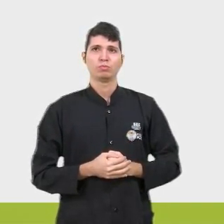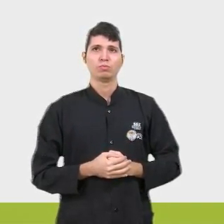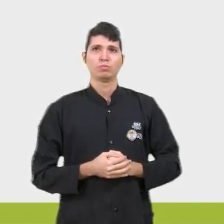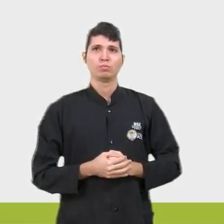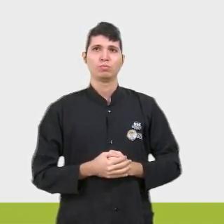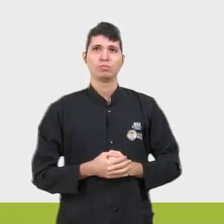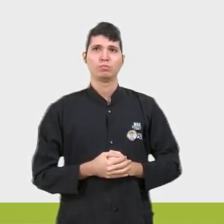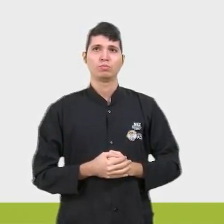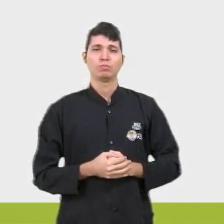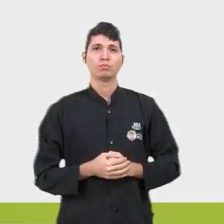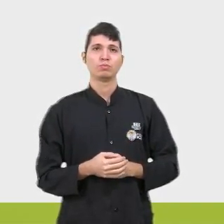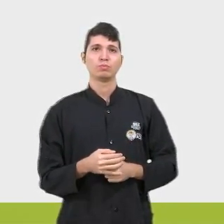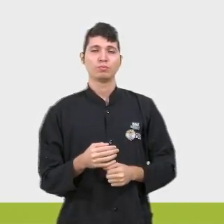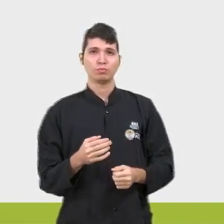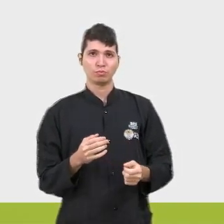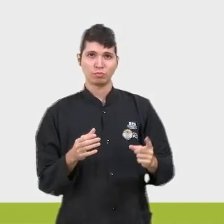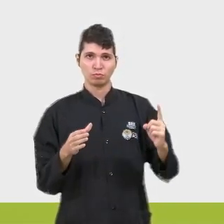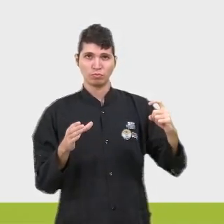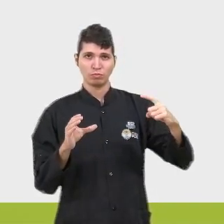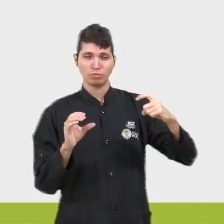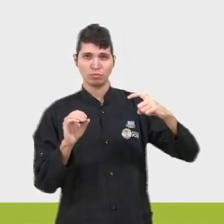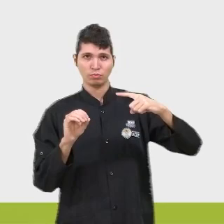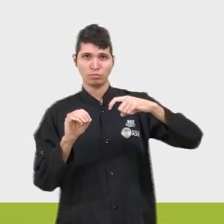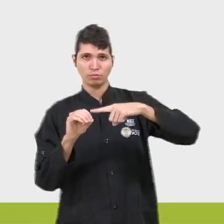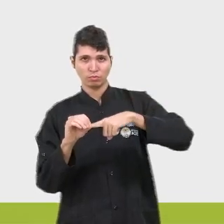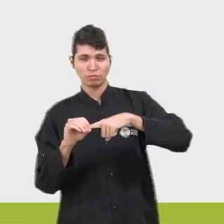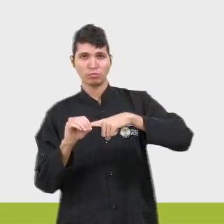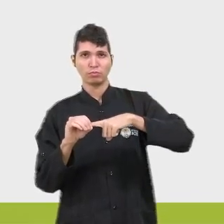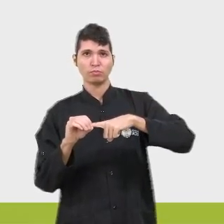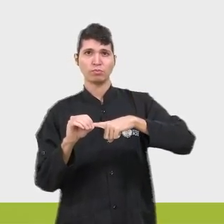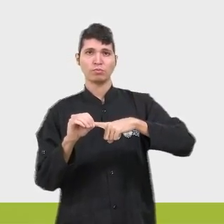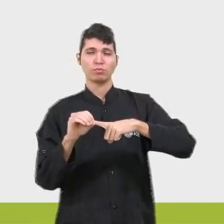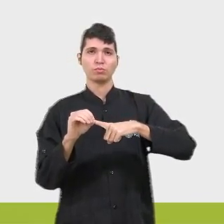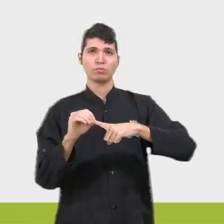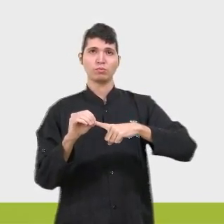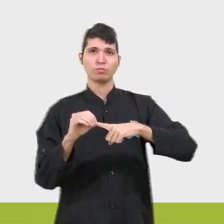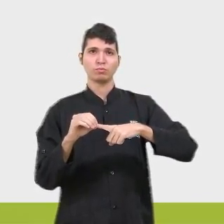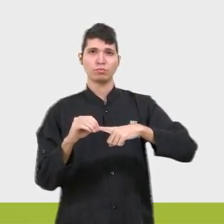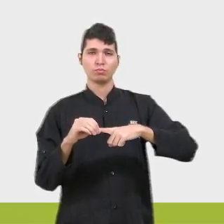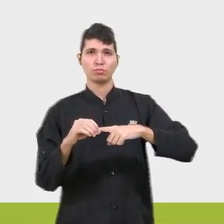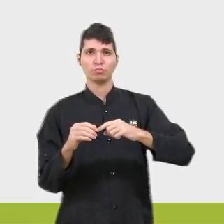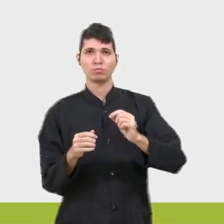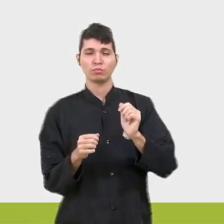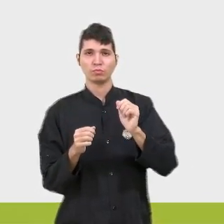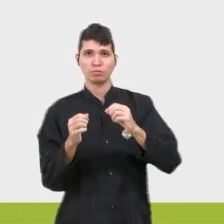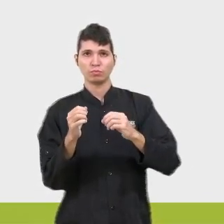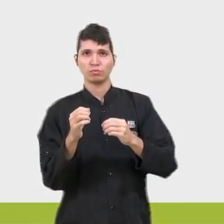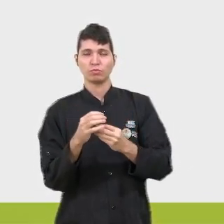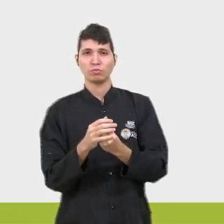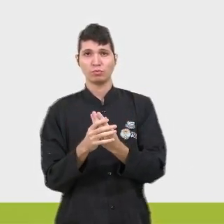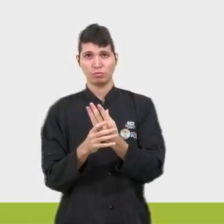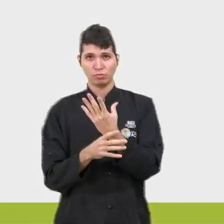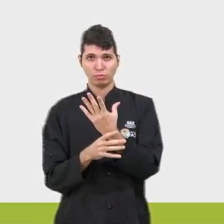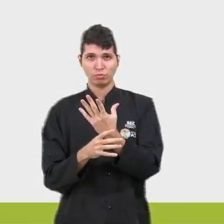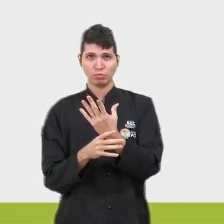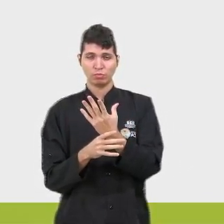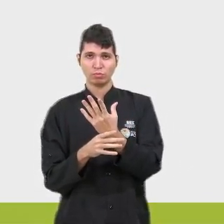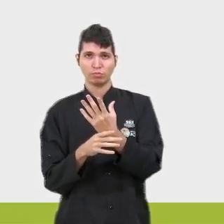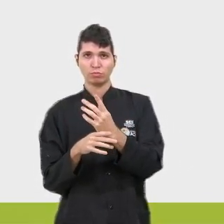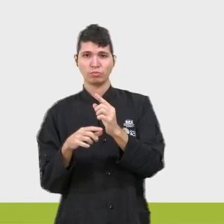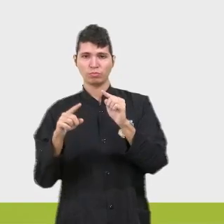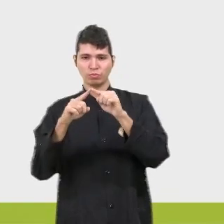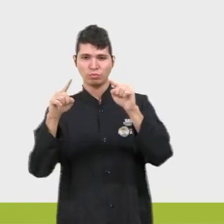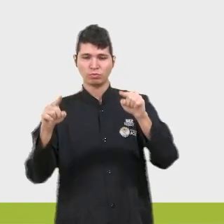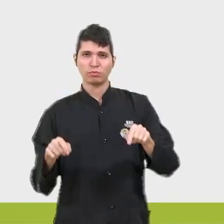segunda fertilização foi importante evolutivamente, pois viabilizou a formação de um tecido de um tecido de